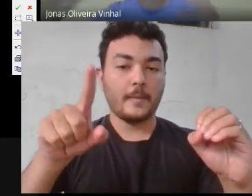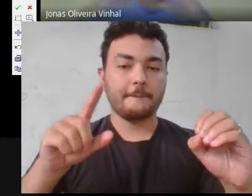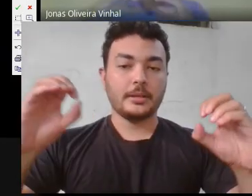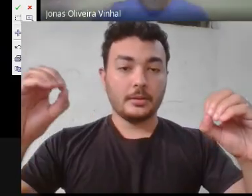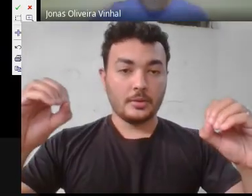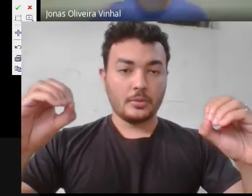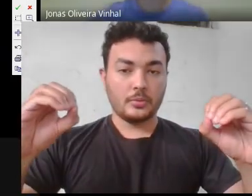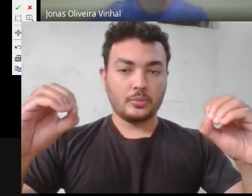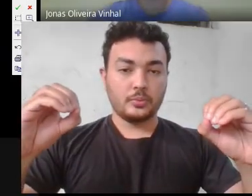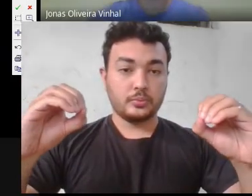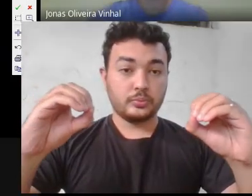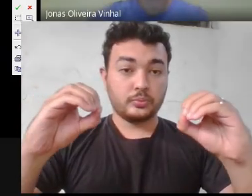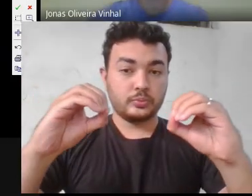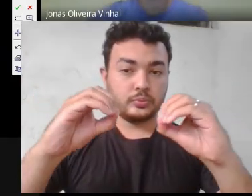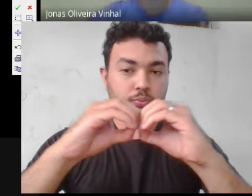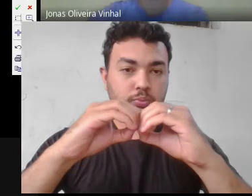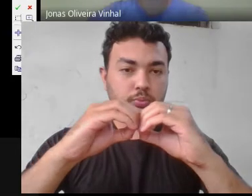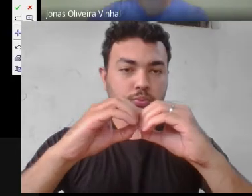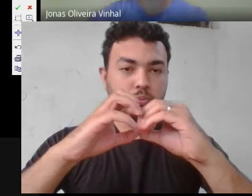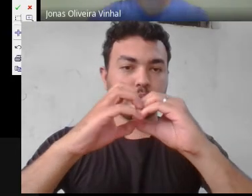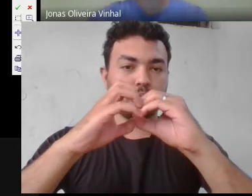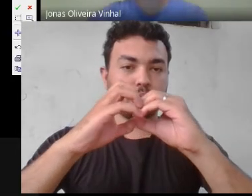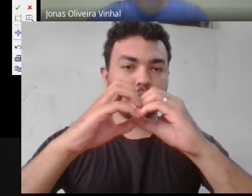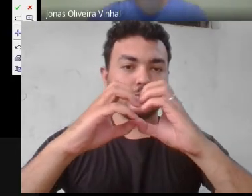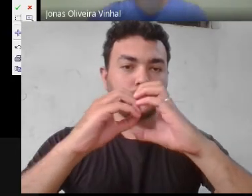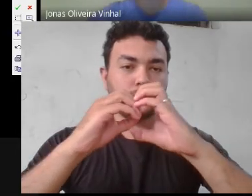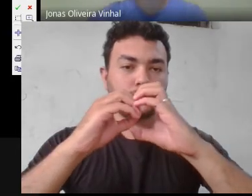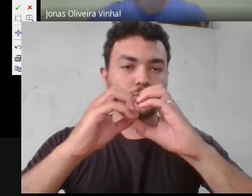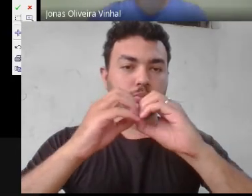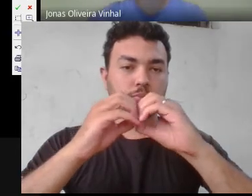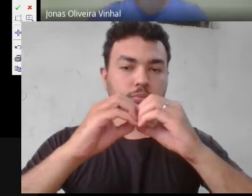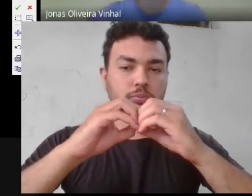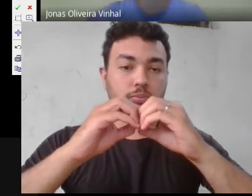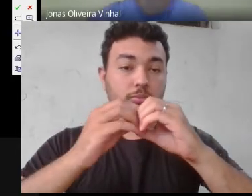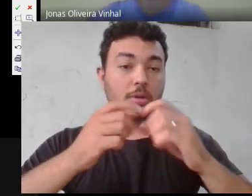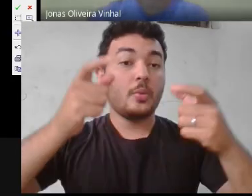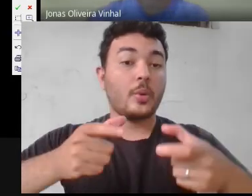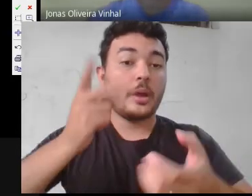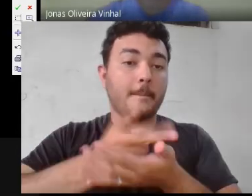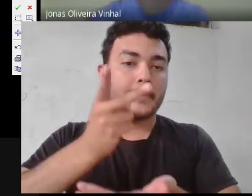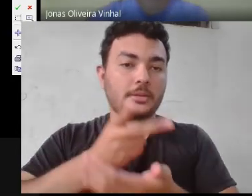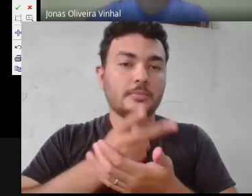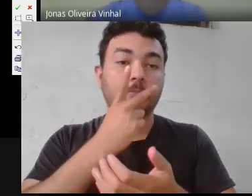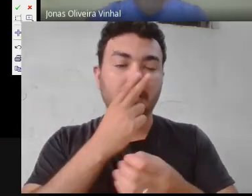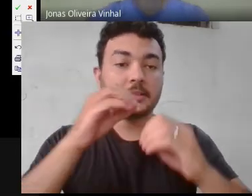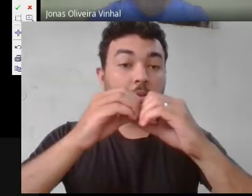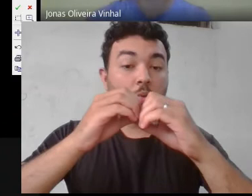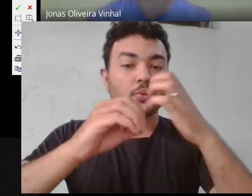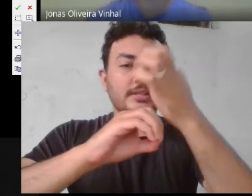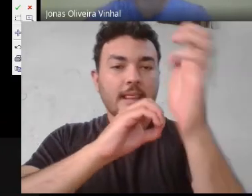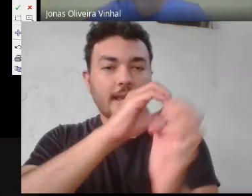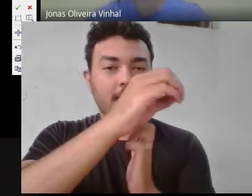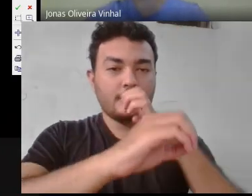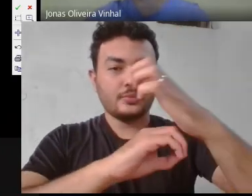se aproximarem, haver uma sobreposição ou superposição desses orbitais com uma região em comum, que os elétrons